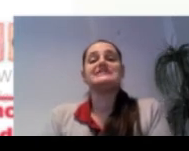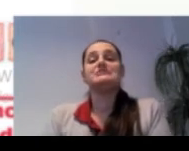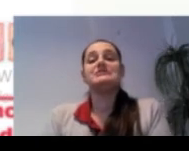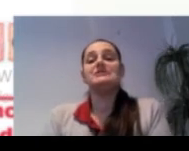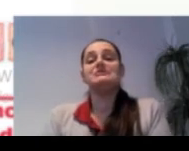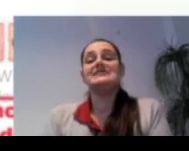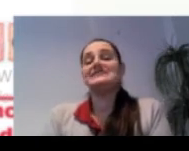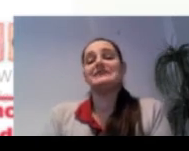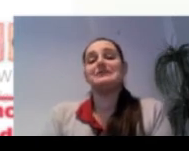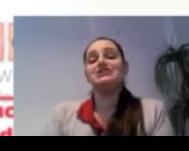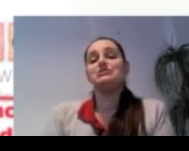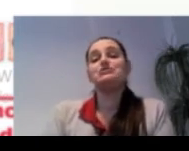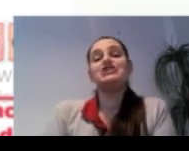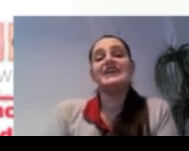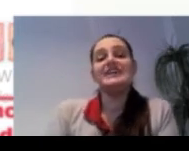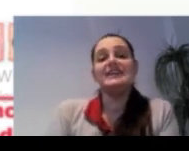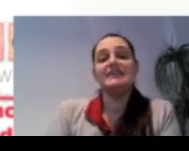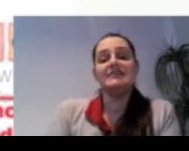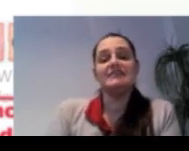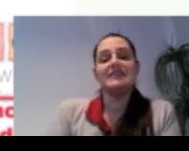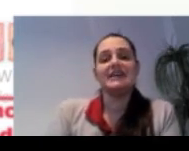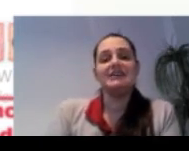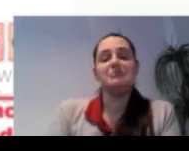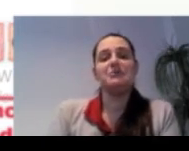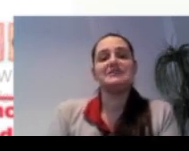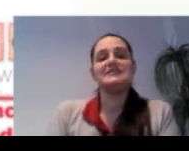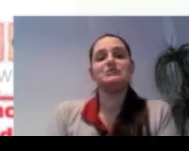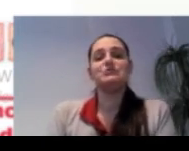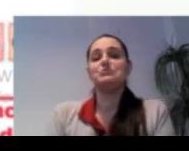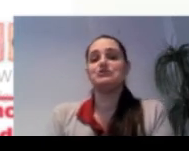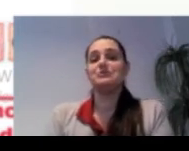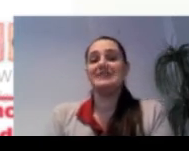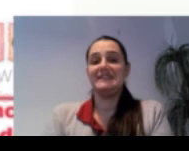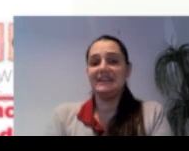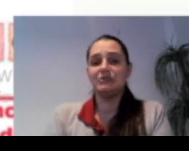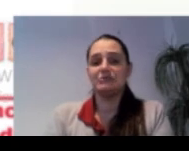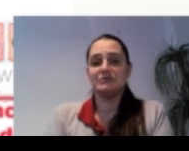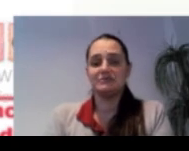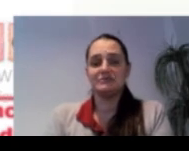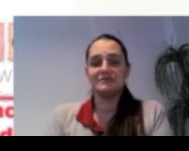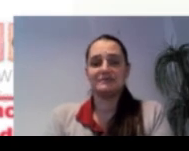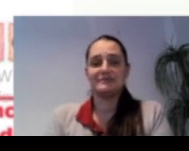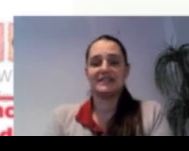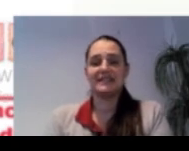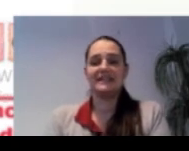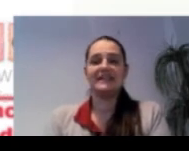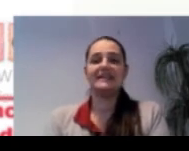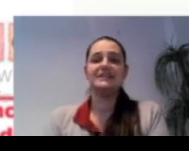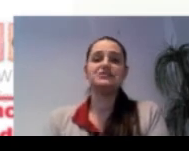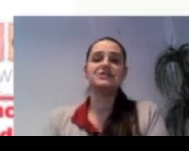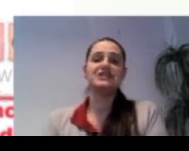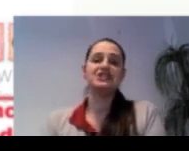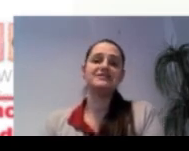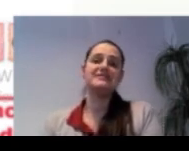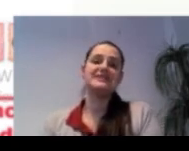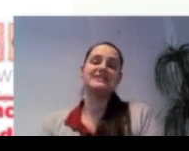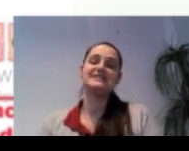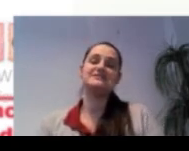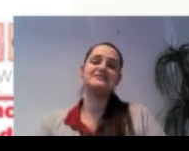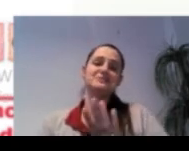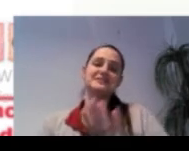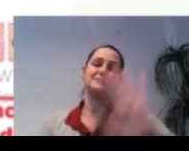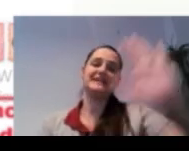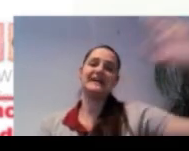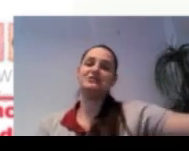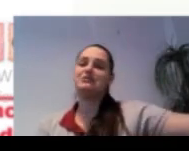a alteração não necessariamente é no gene, né? Pode ser no cromossomo inteiro, né? E é isso que a gente vai ver.